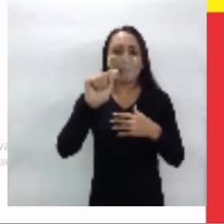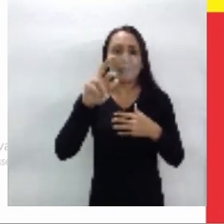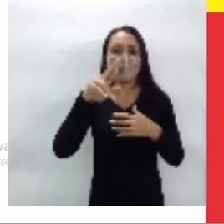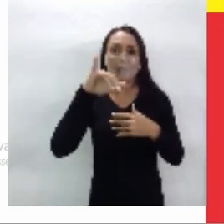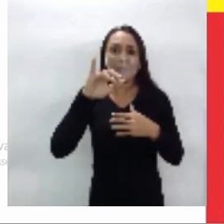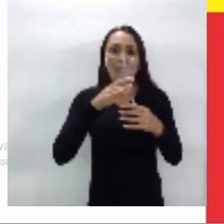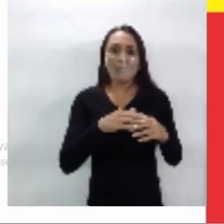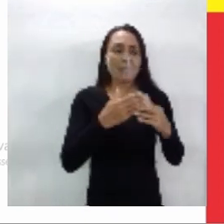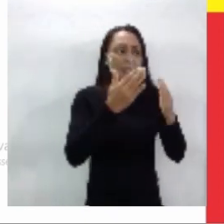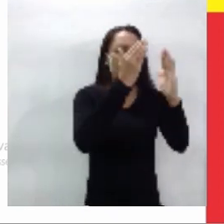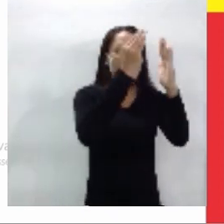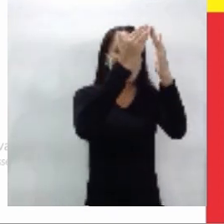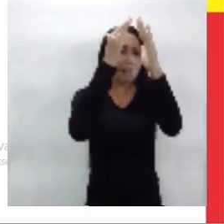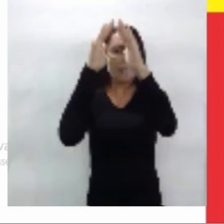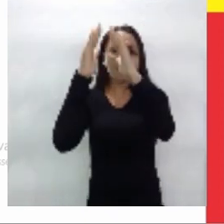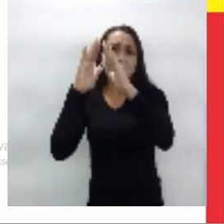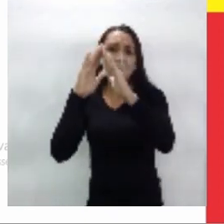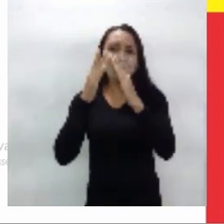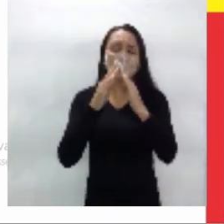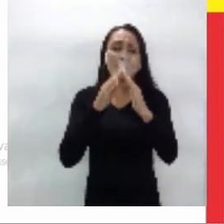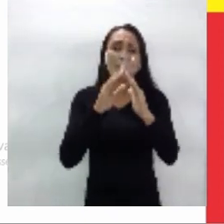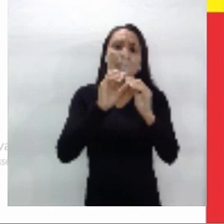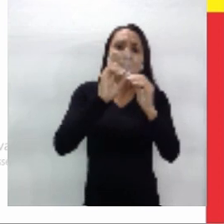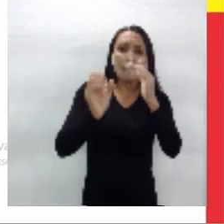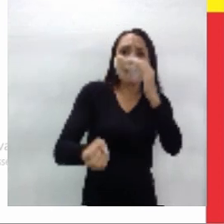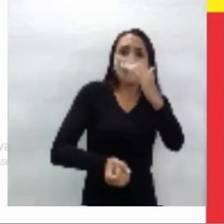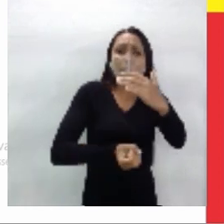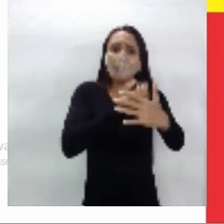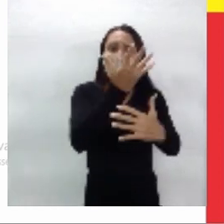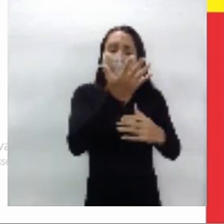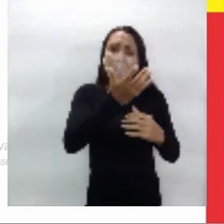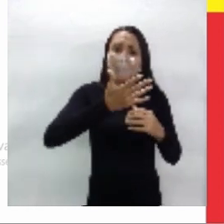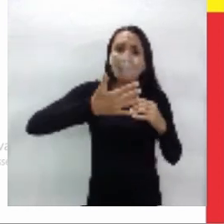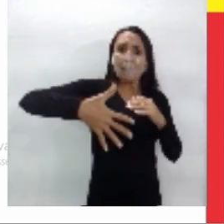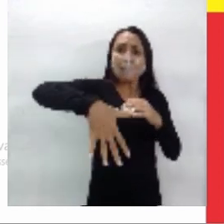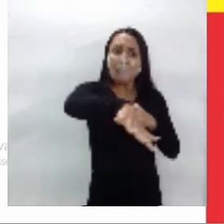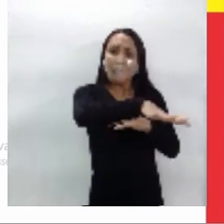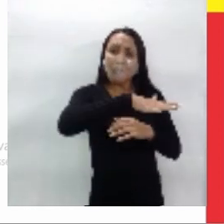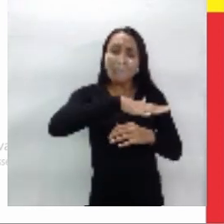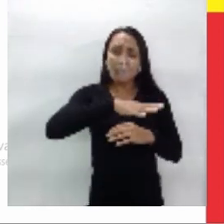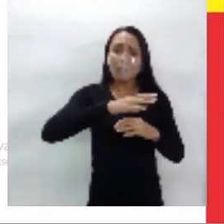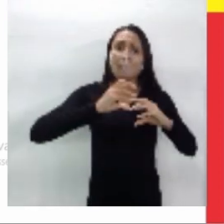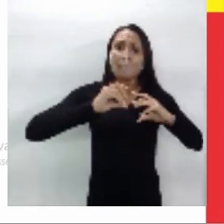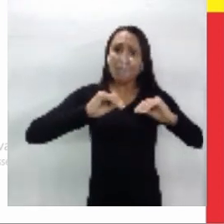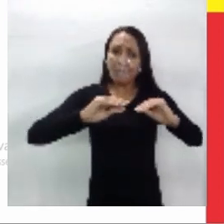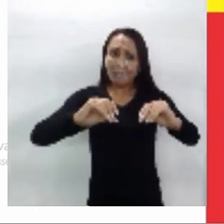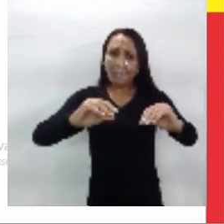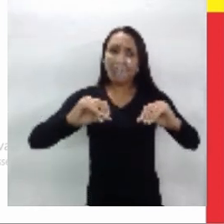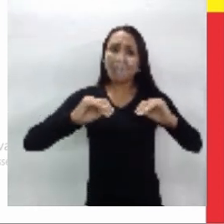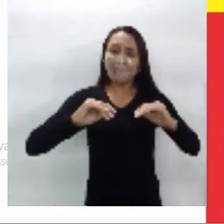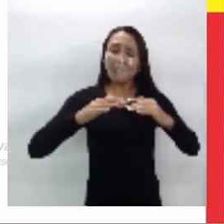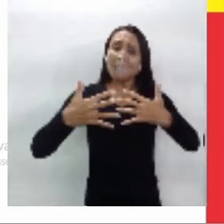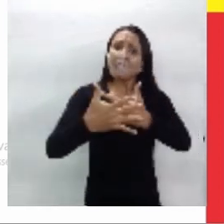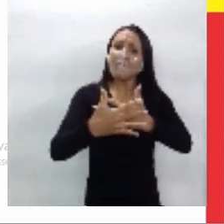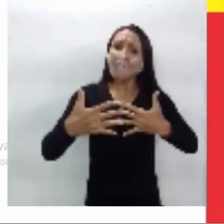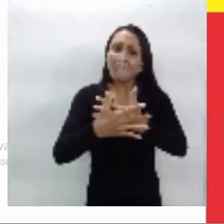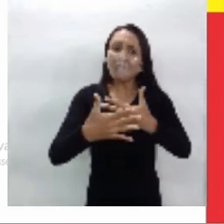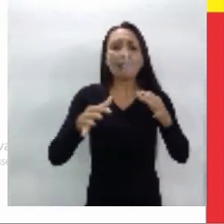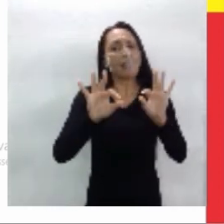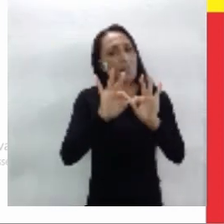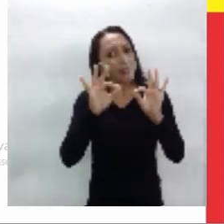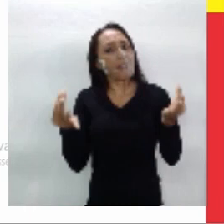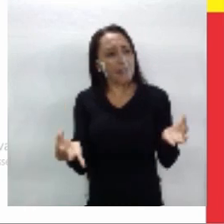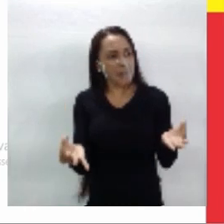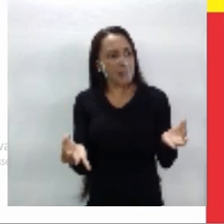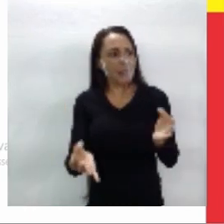o castelo e o nascimento entre as terras do senhor feudal, as cidades.